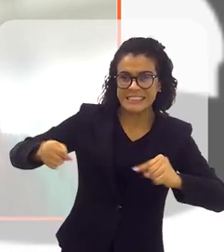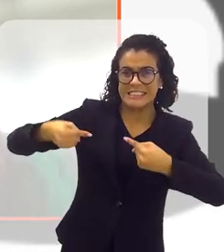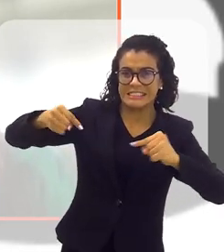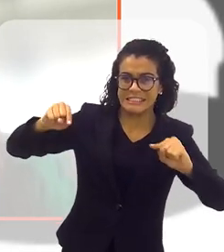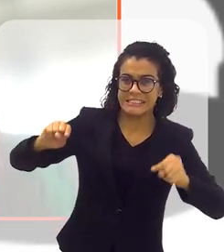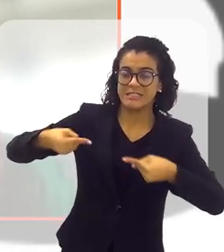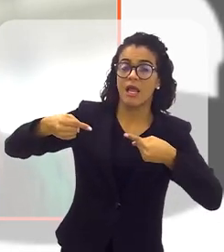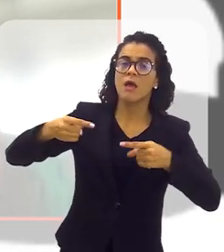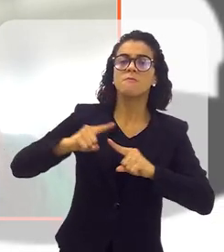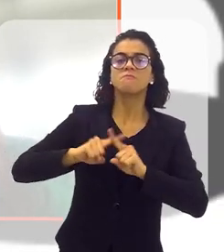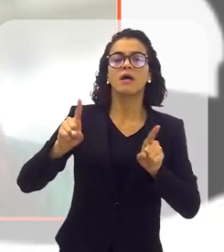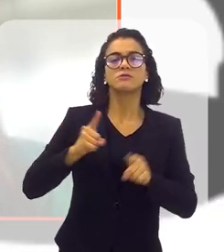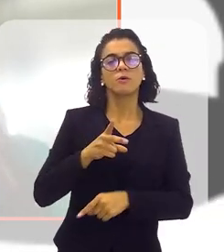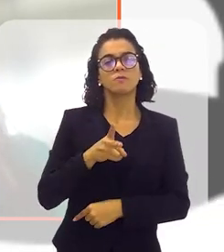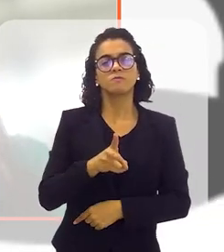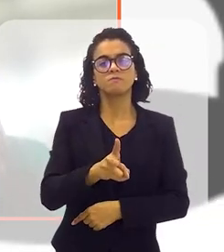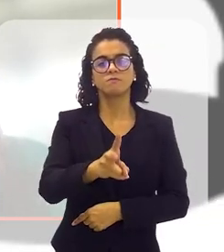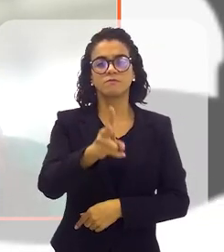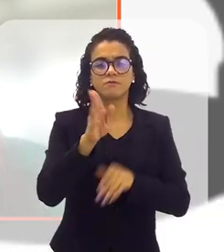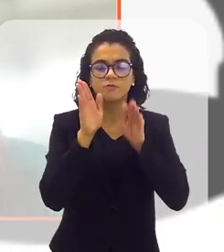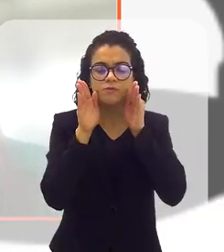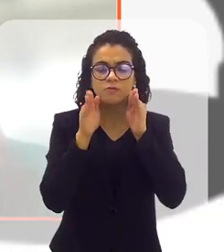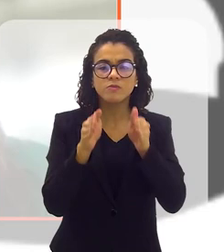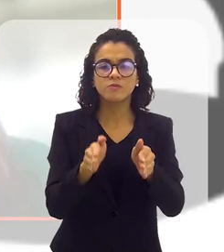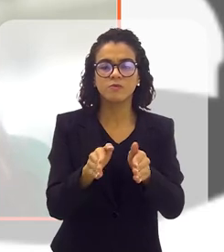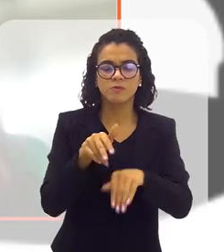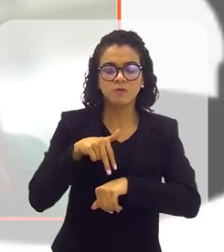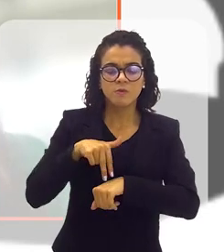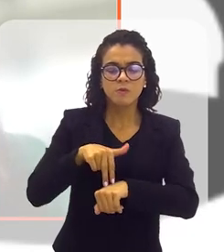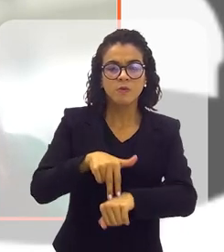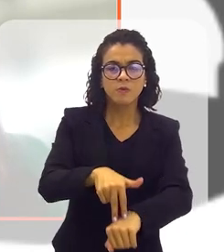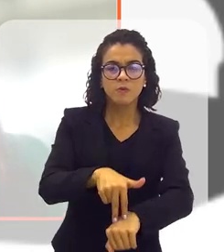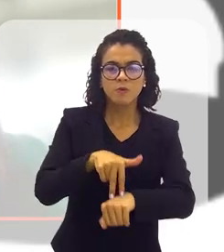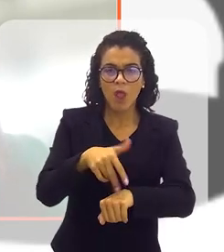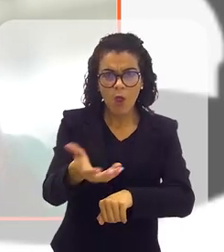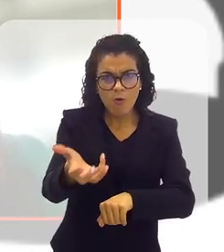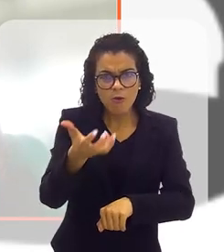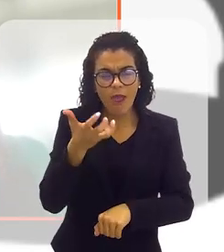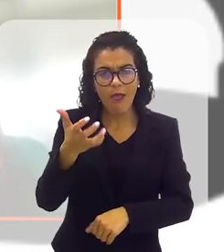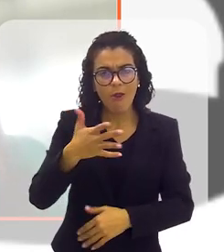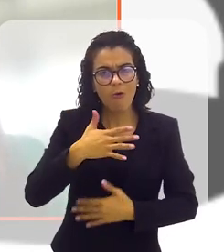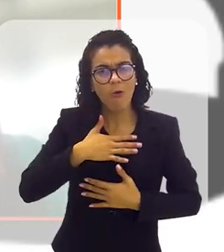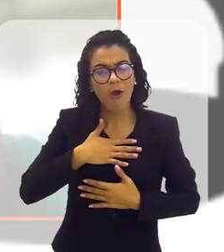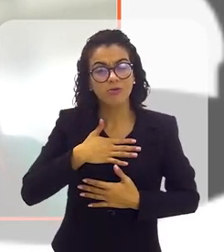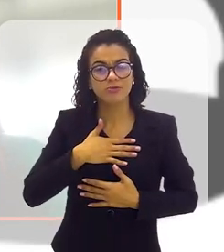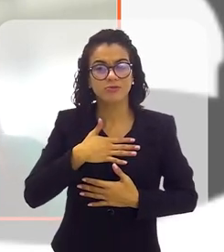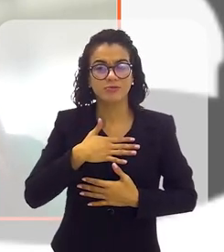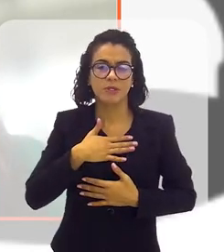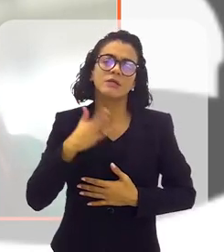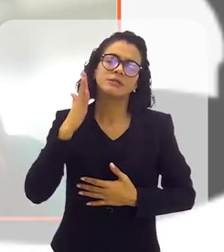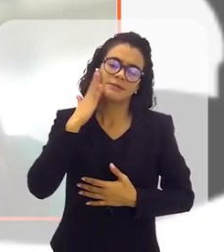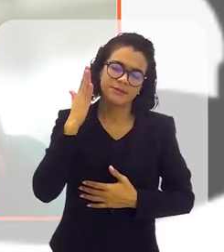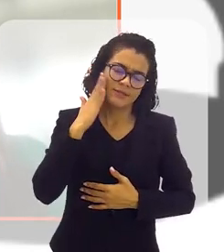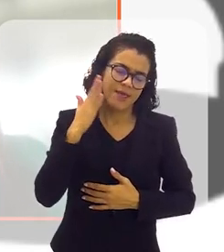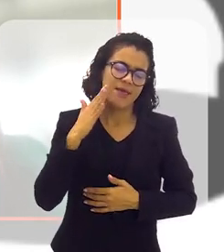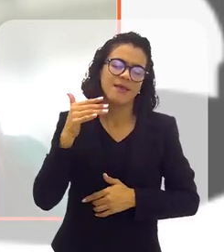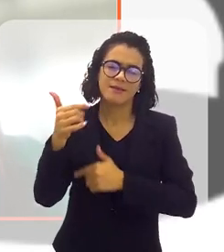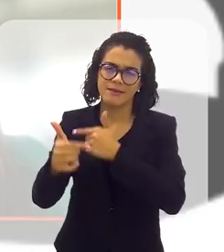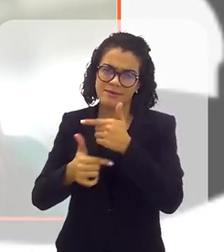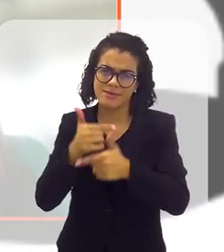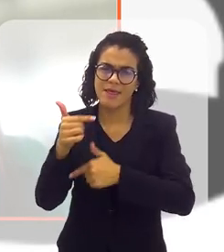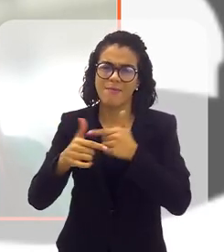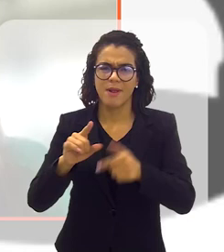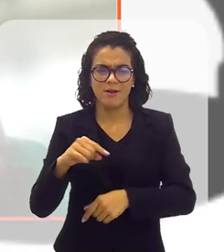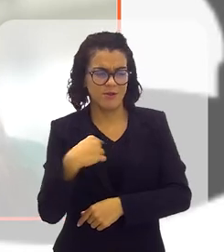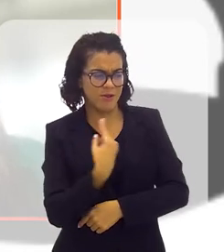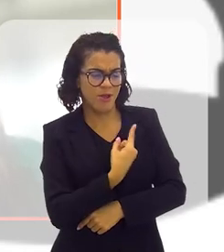desafiadoras. Mas eu mantenho o meu foco, eu persisto no que eu quero, no que eu gosto. Sei que o nosso trabalho